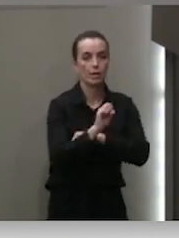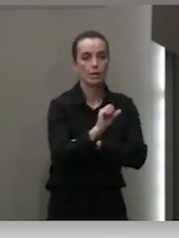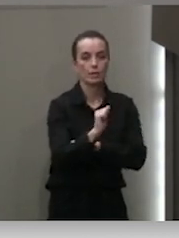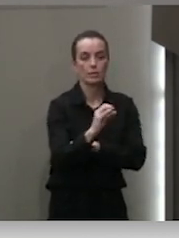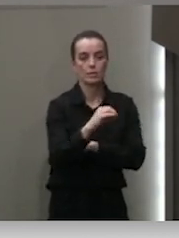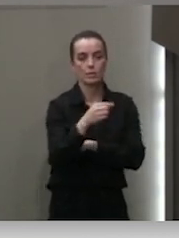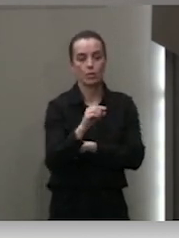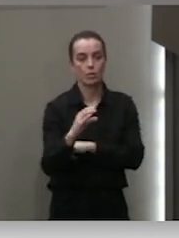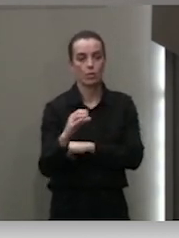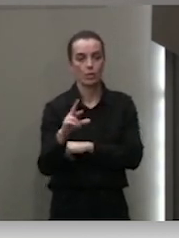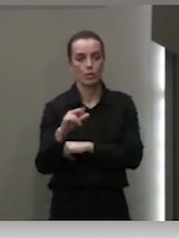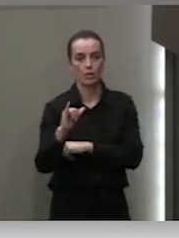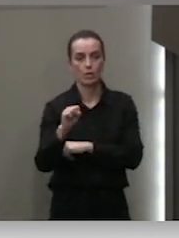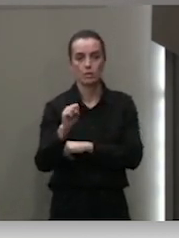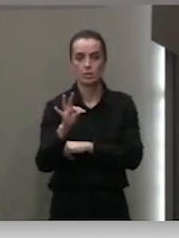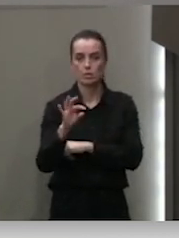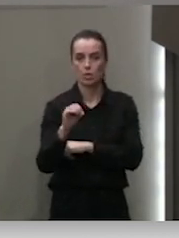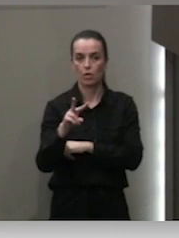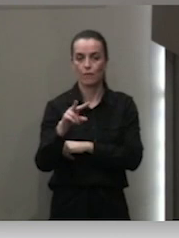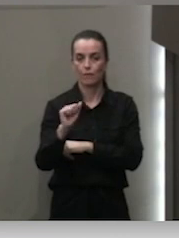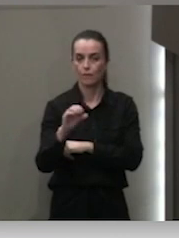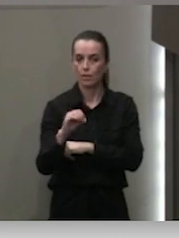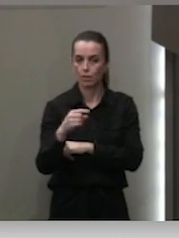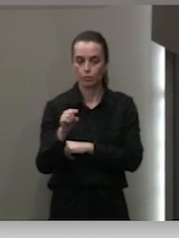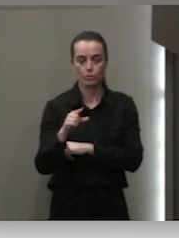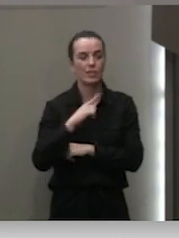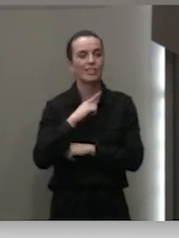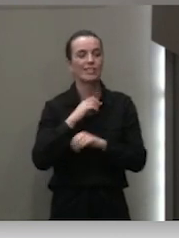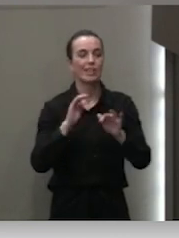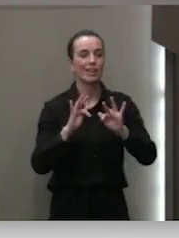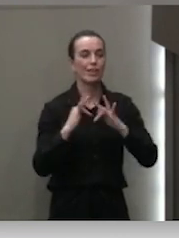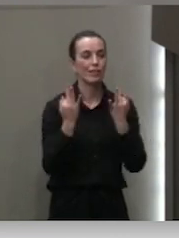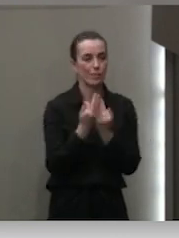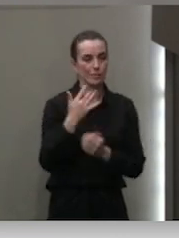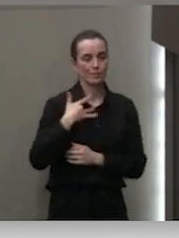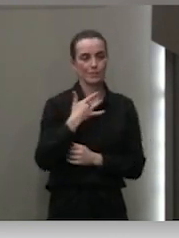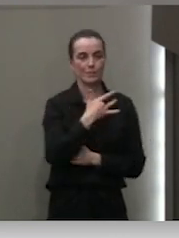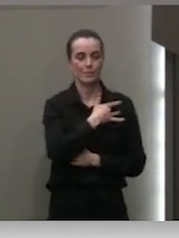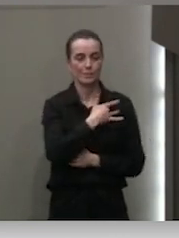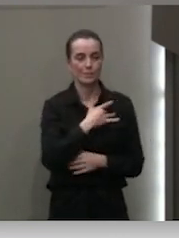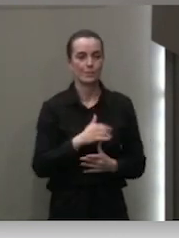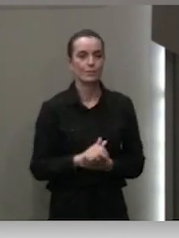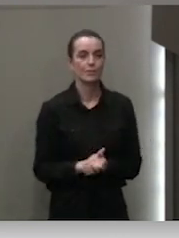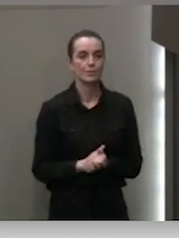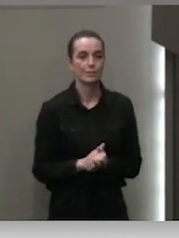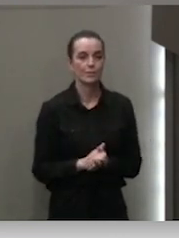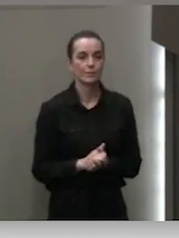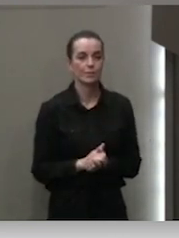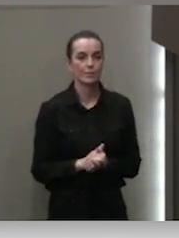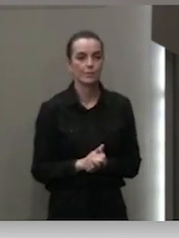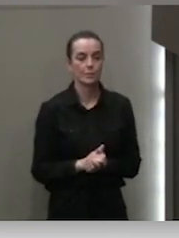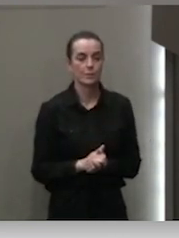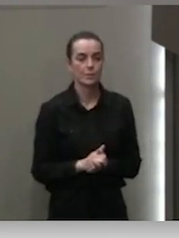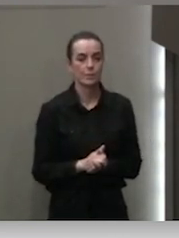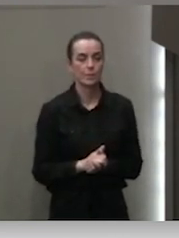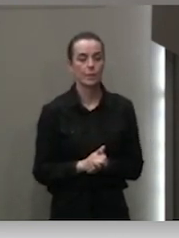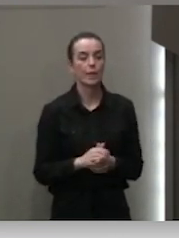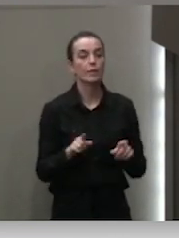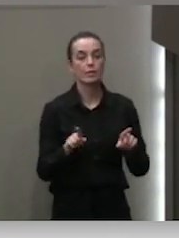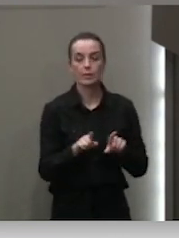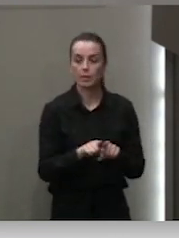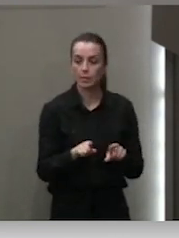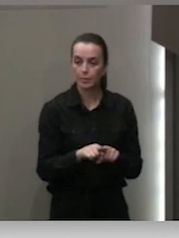a a a a lá da da Saúde da Família recursos para implanon sugeri também